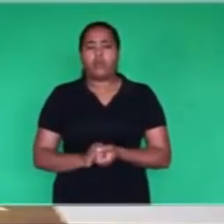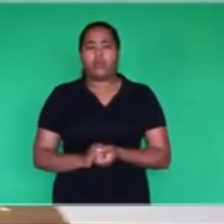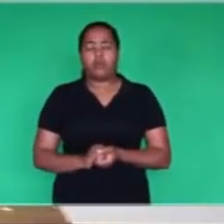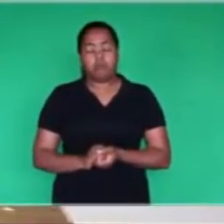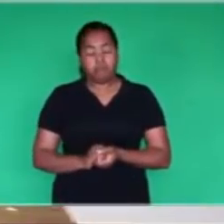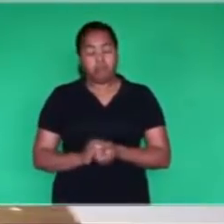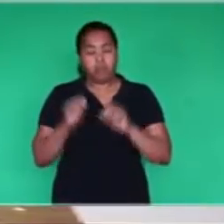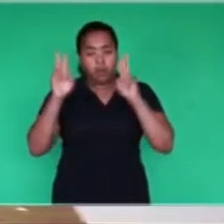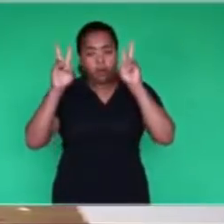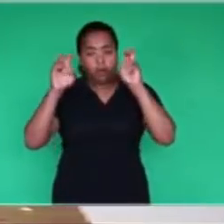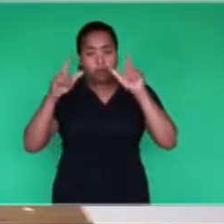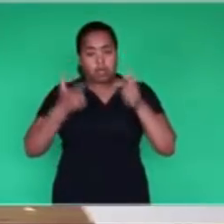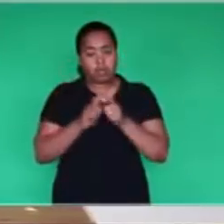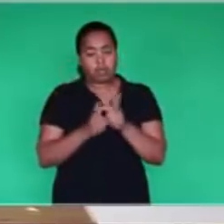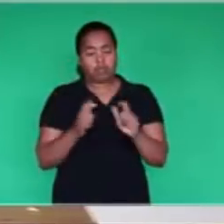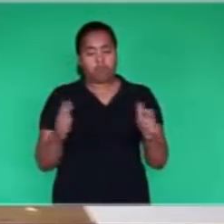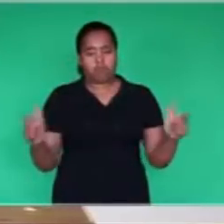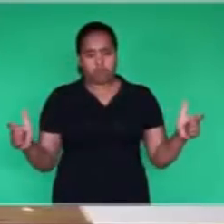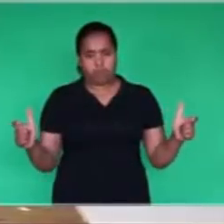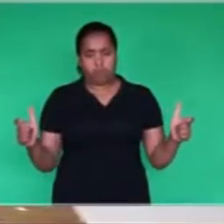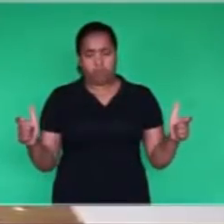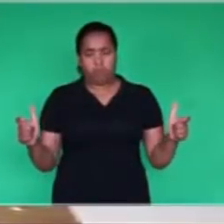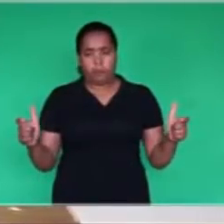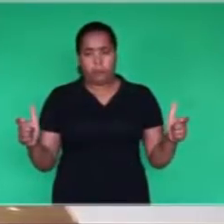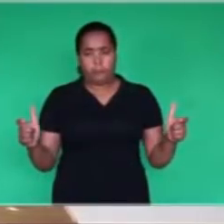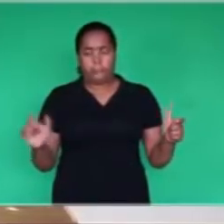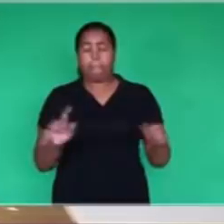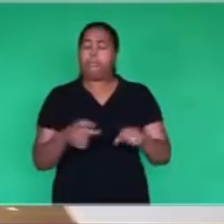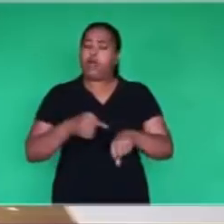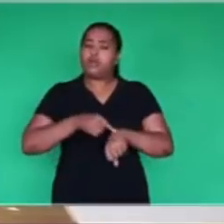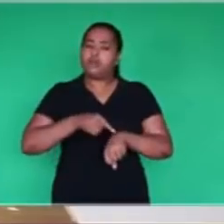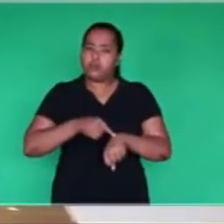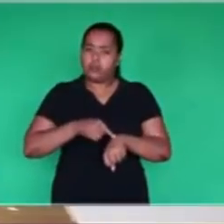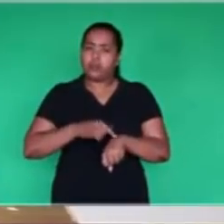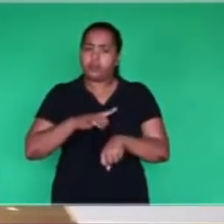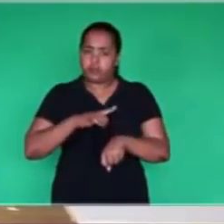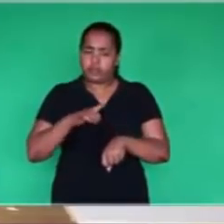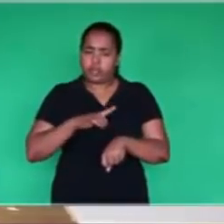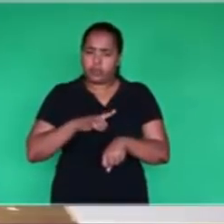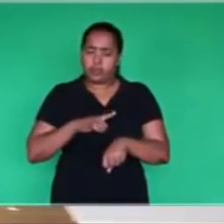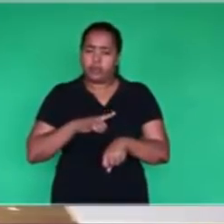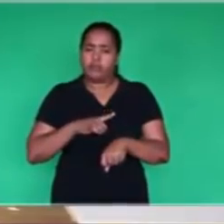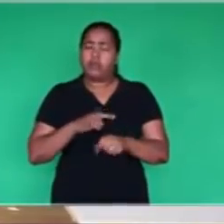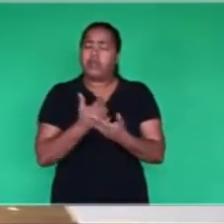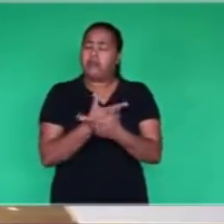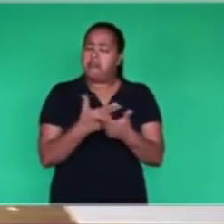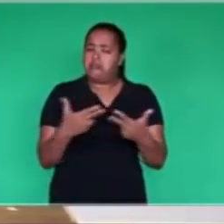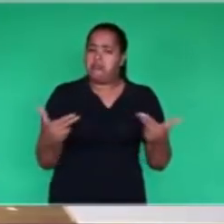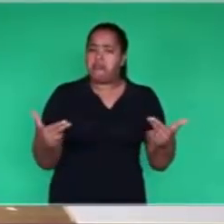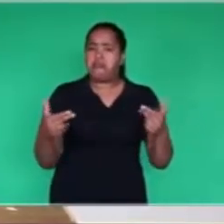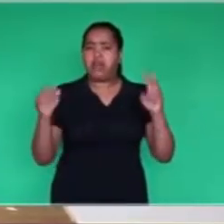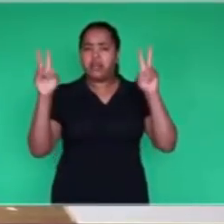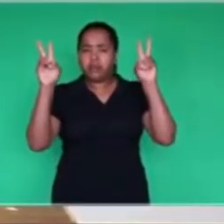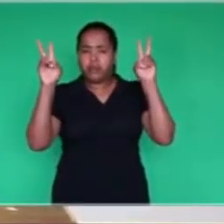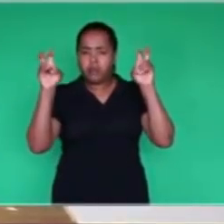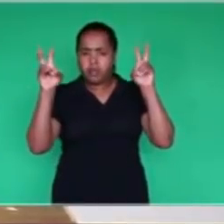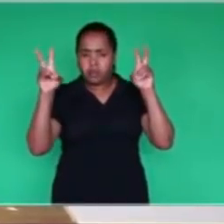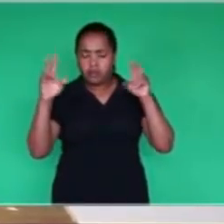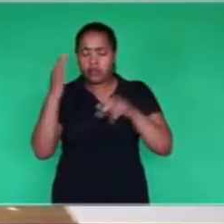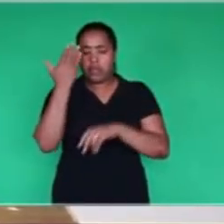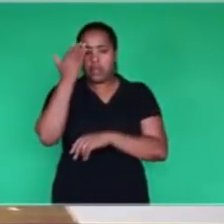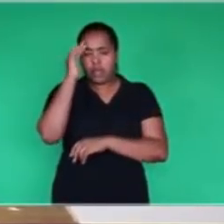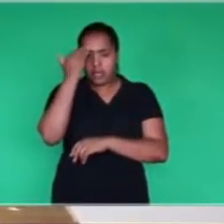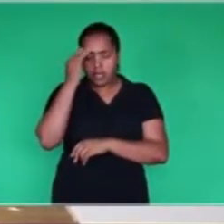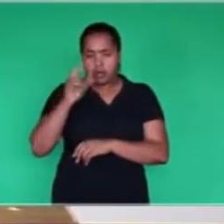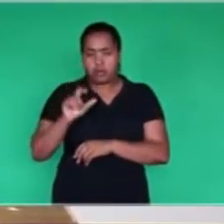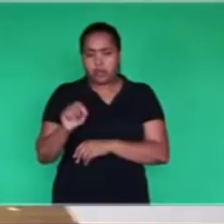vasto. Nós temos um tempo, porque temos vários outros assuntos. Eu entendo